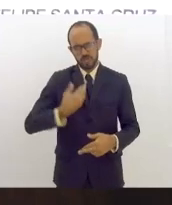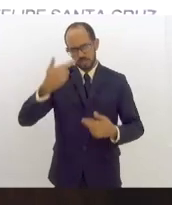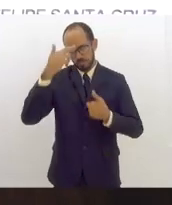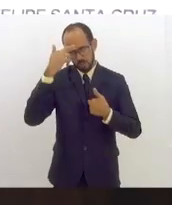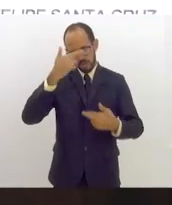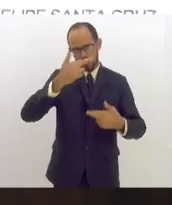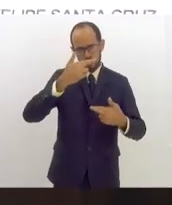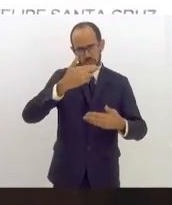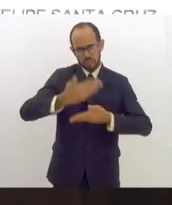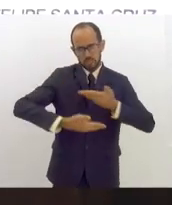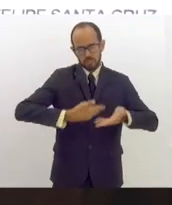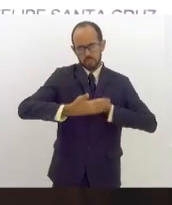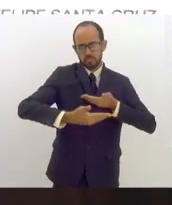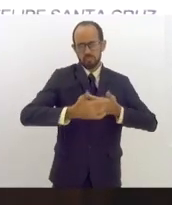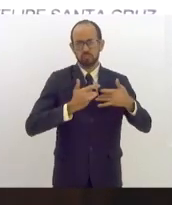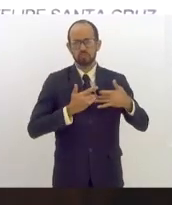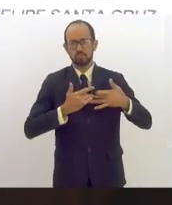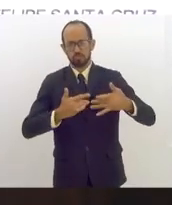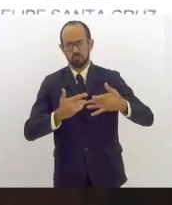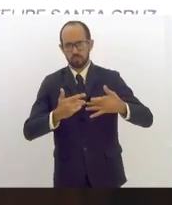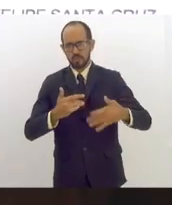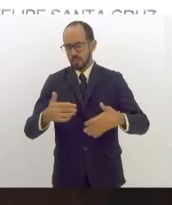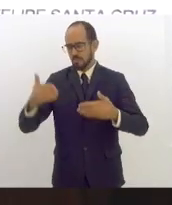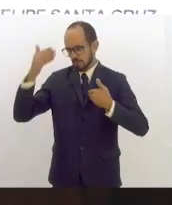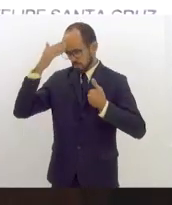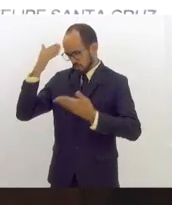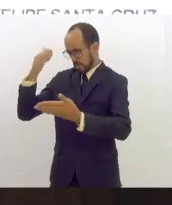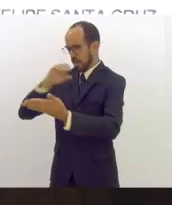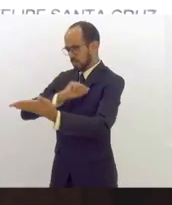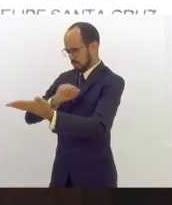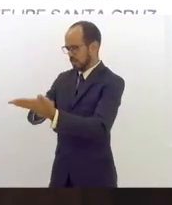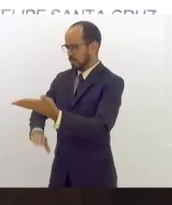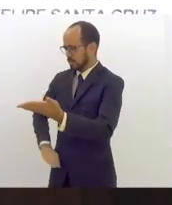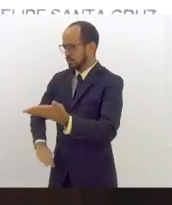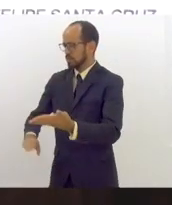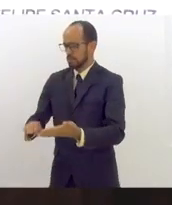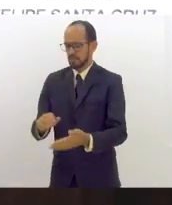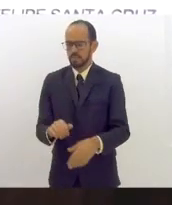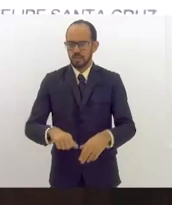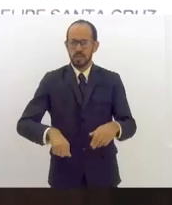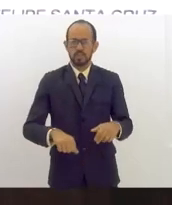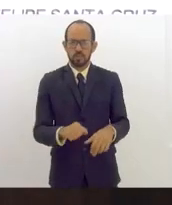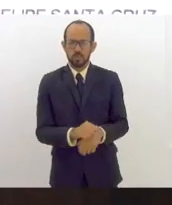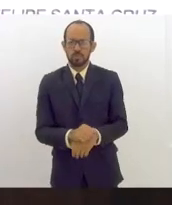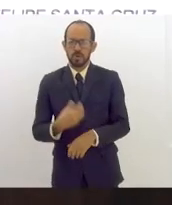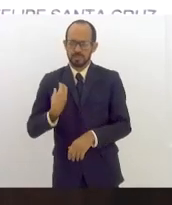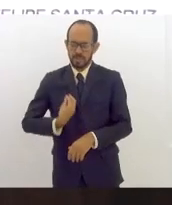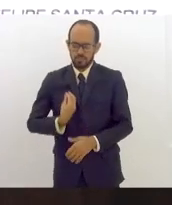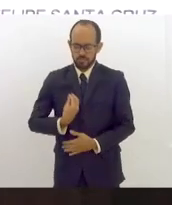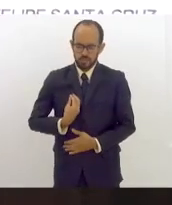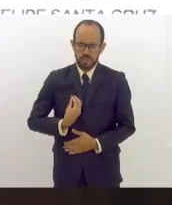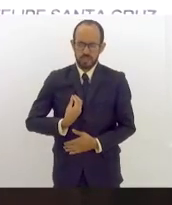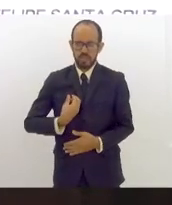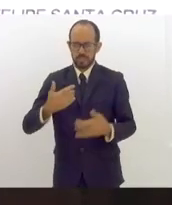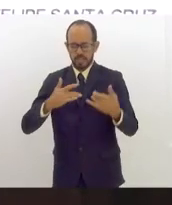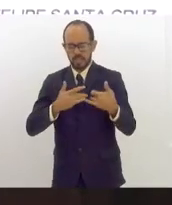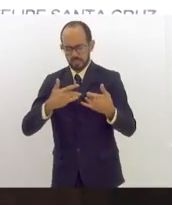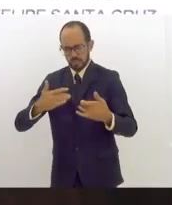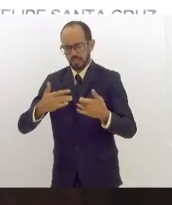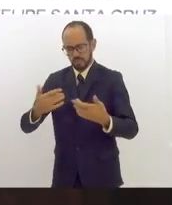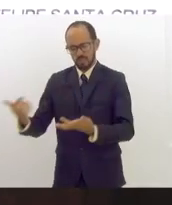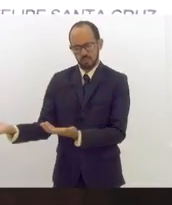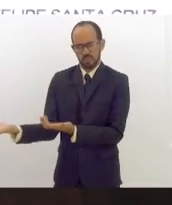Deputado André Ceciliano Muito obrigado muito obrigado por essa vida por essa dedicação essa